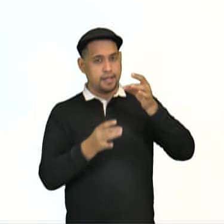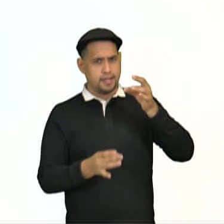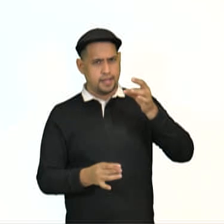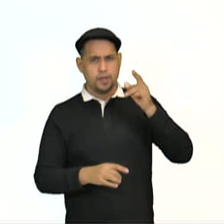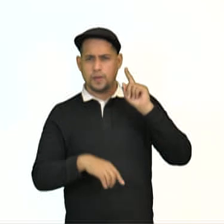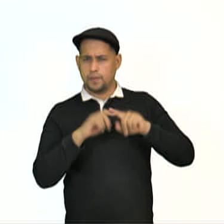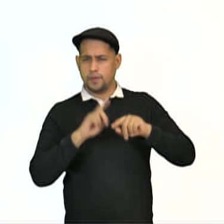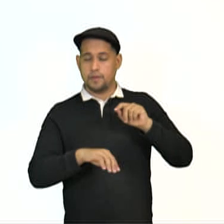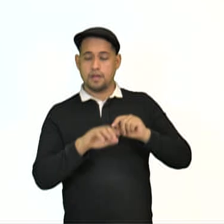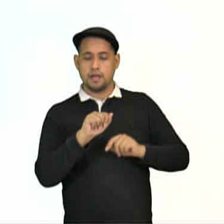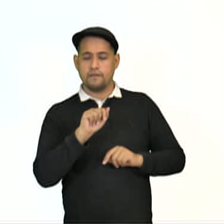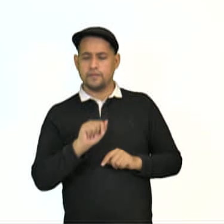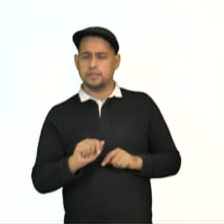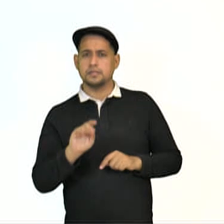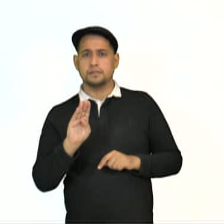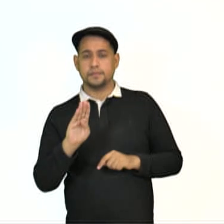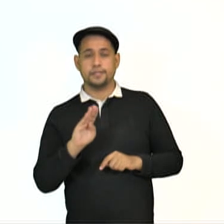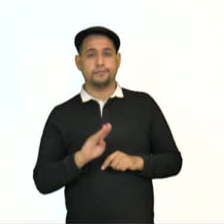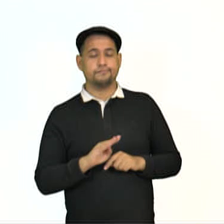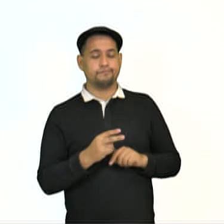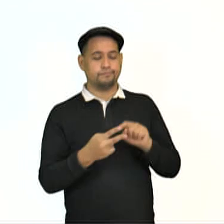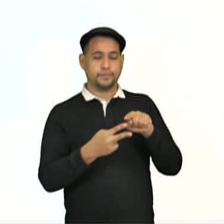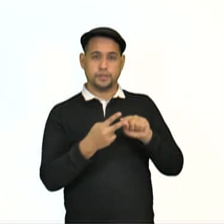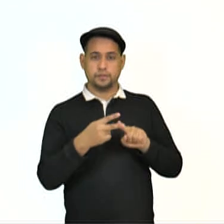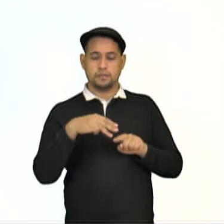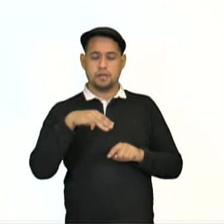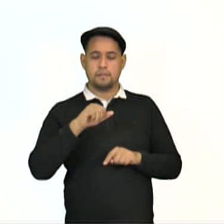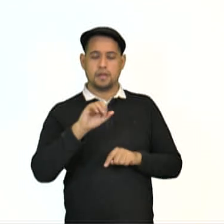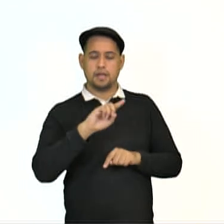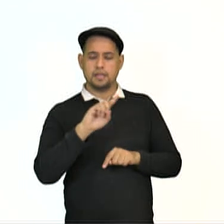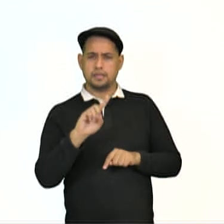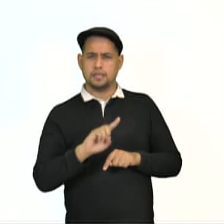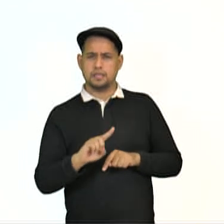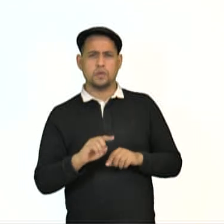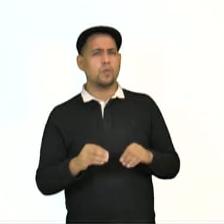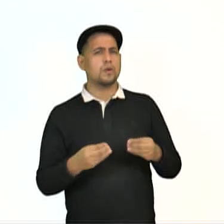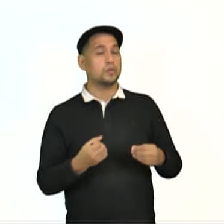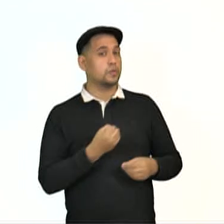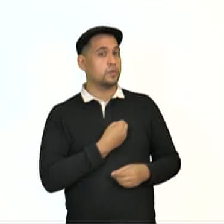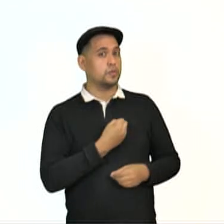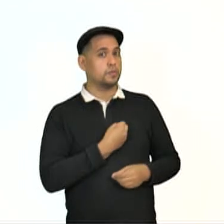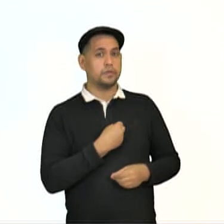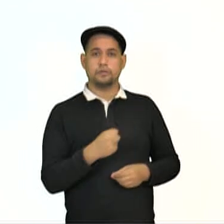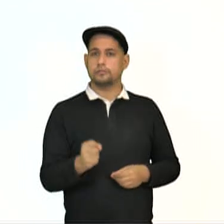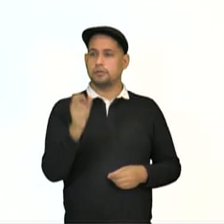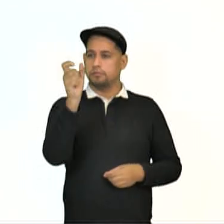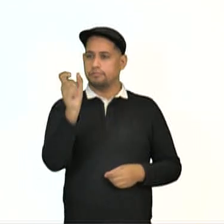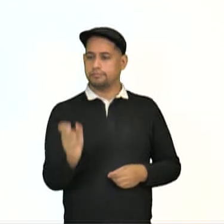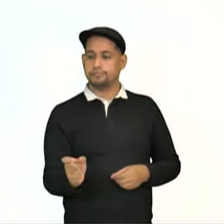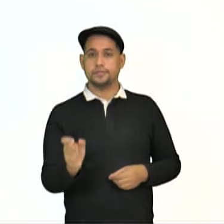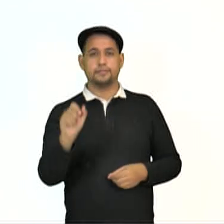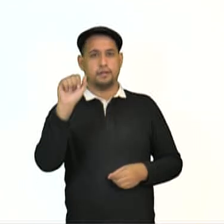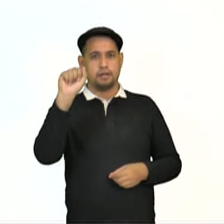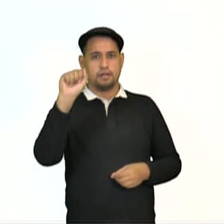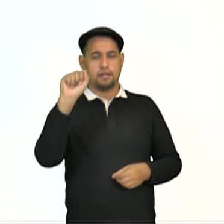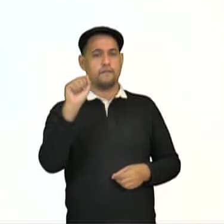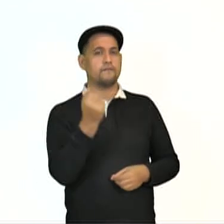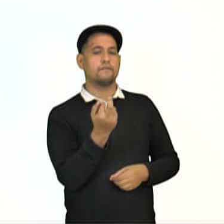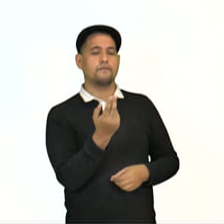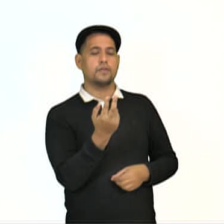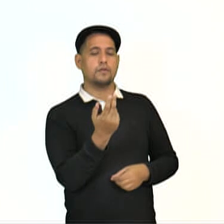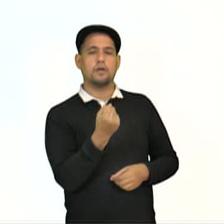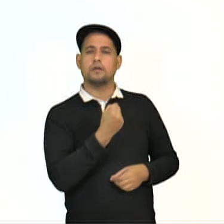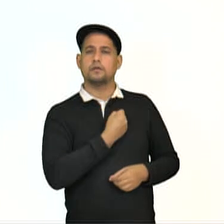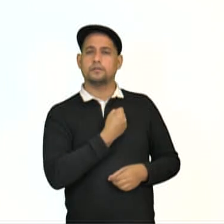produto A vezes B de duas matrizes quando o número de colunas de A for igual